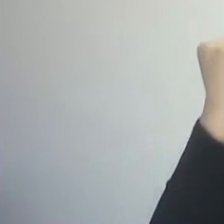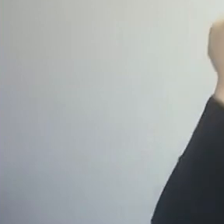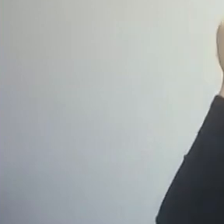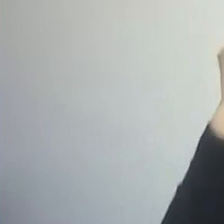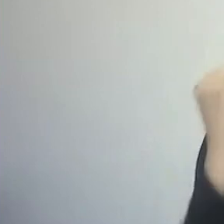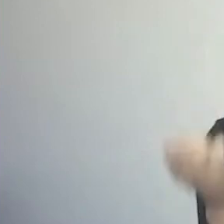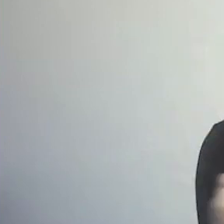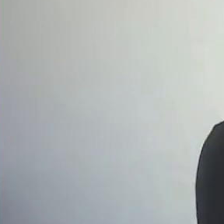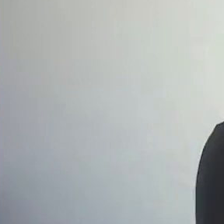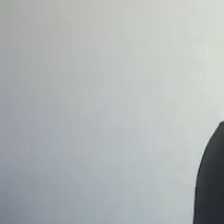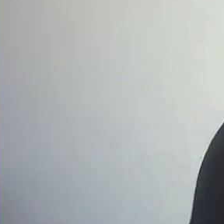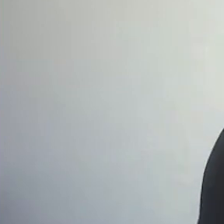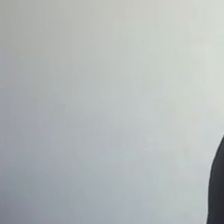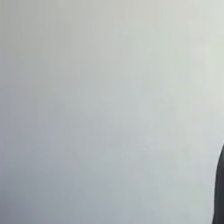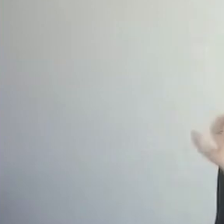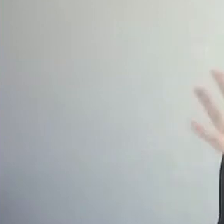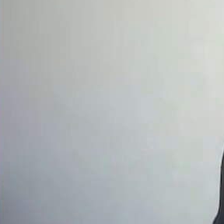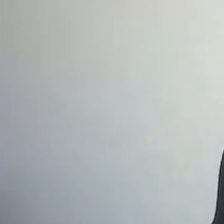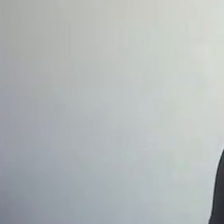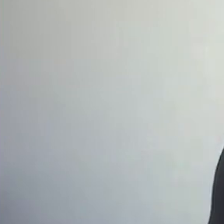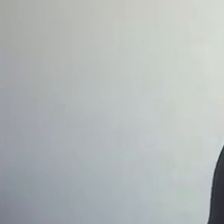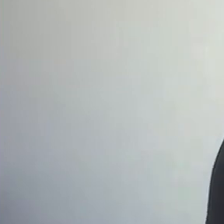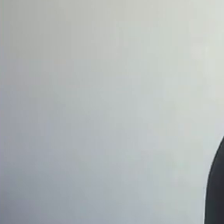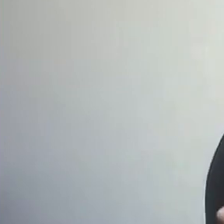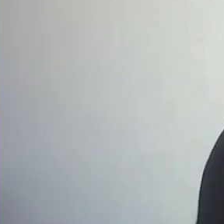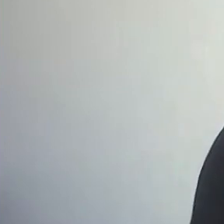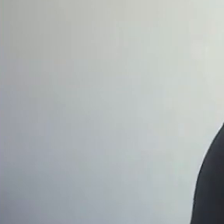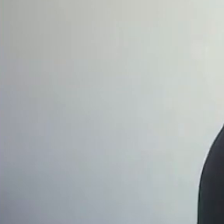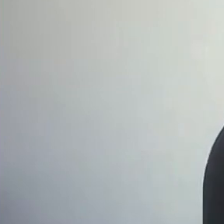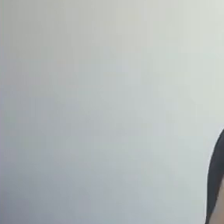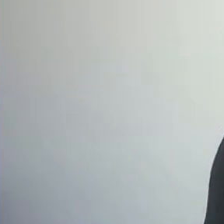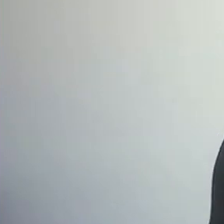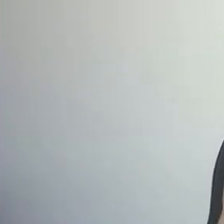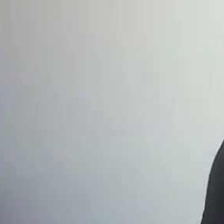E eu acho que é isso. A gente tem mais alguma pergunta?